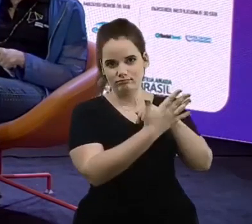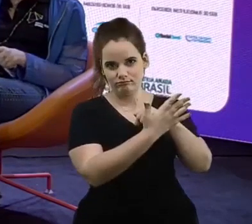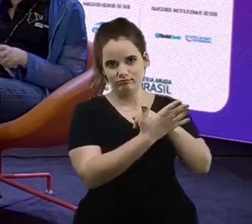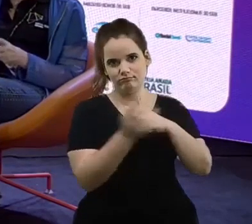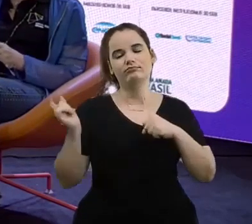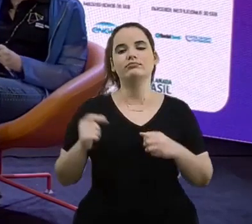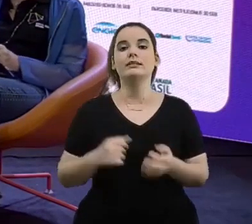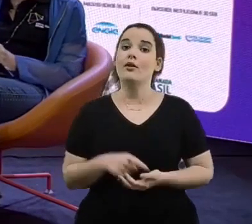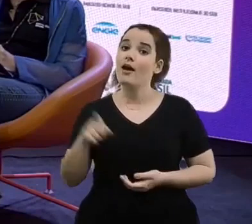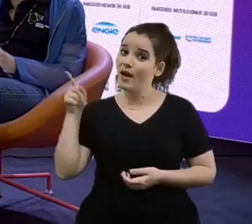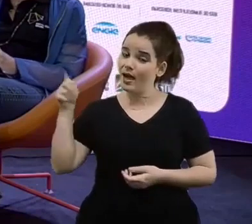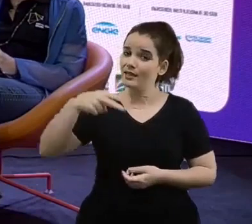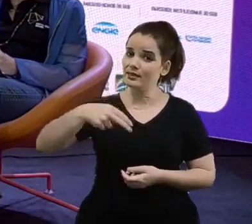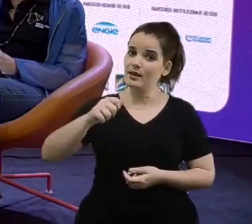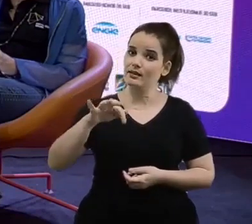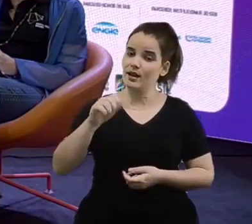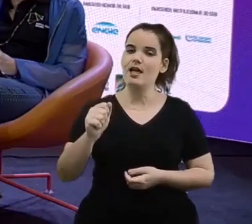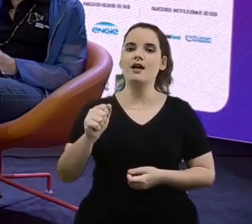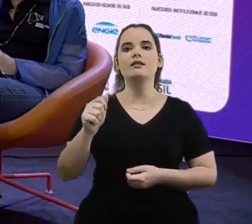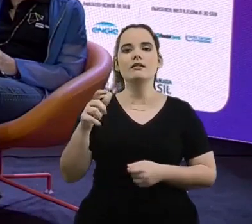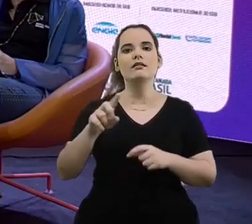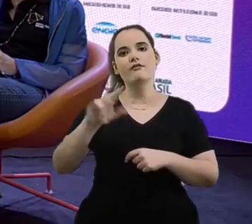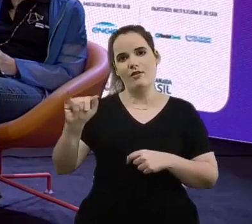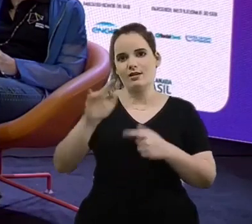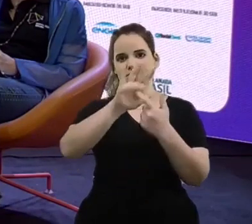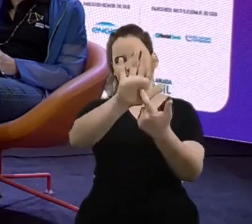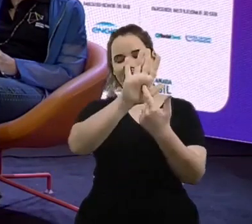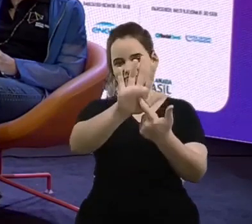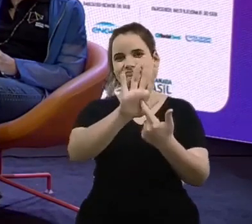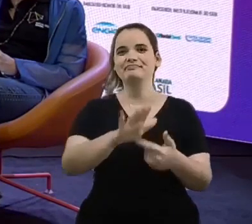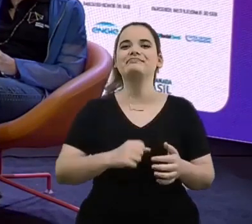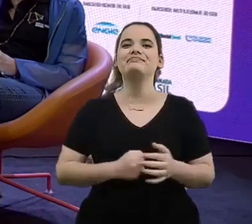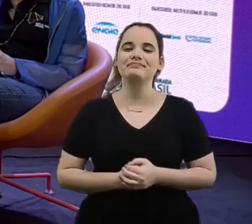pode compartilhar sua tela e iniciar a sua apresentação, por favor.